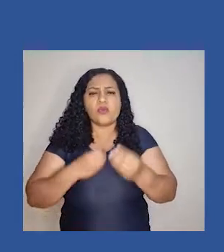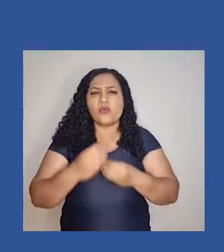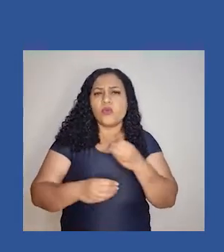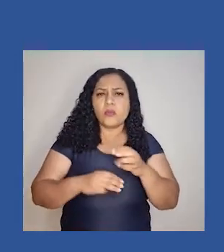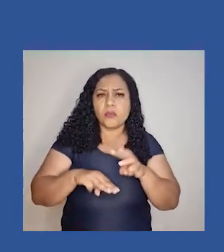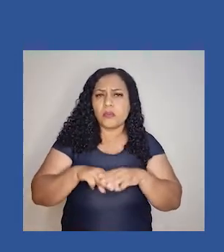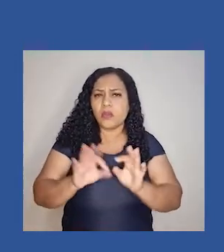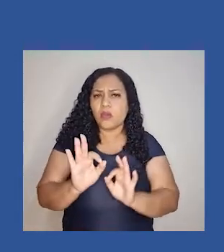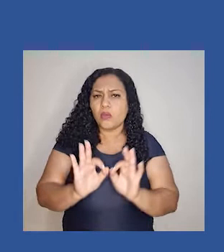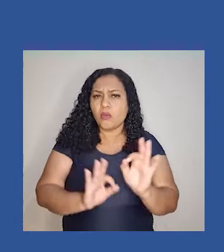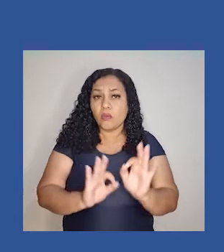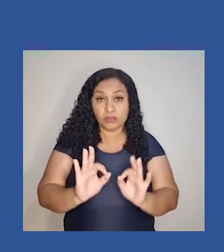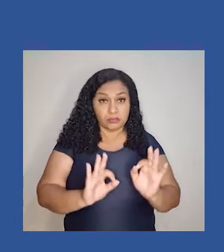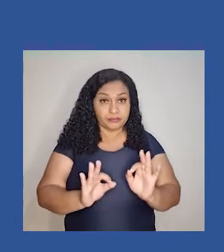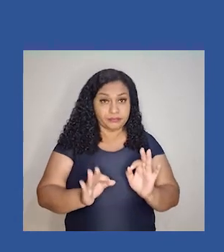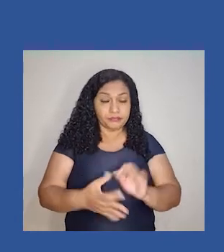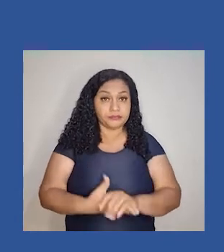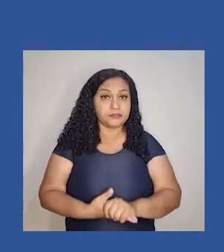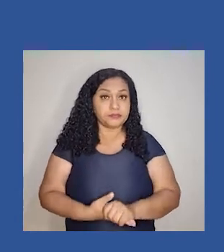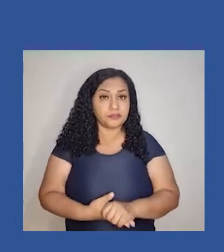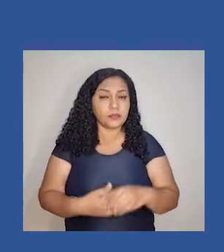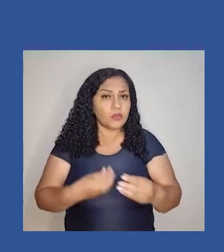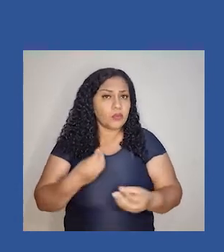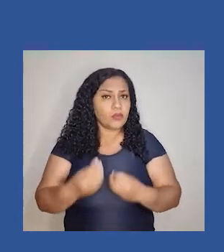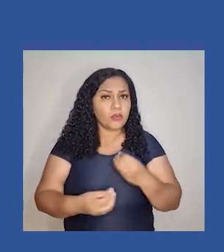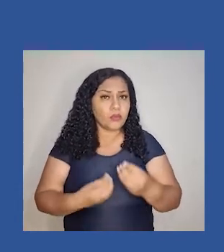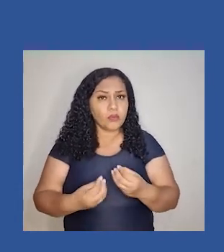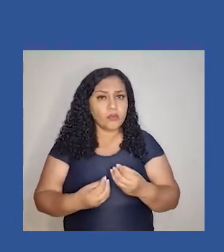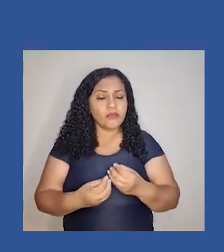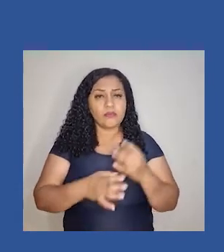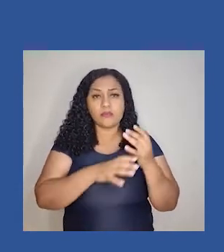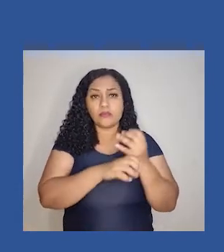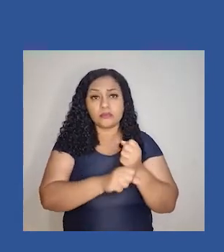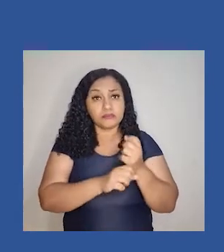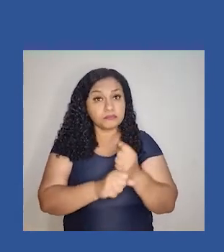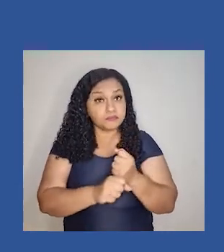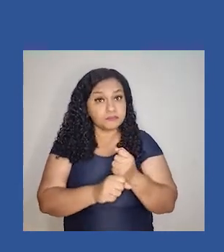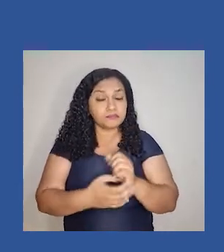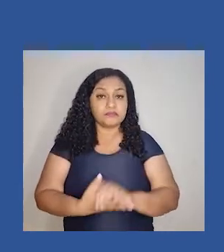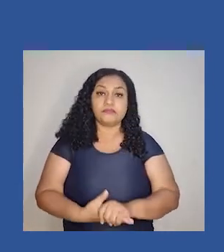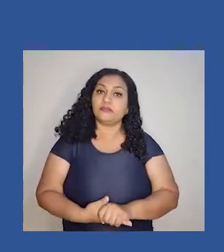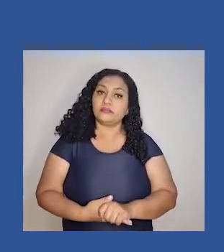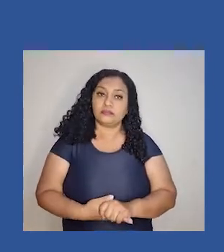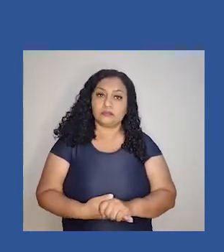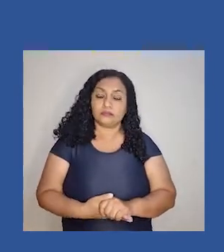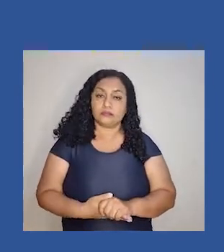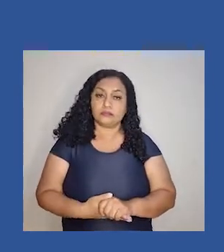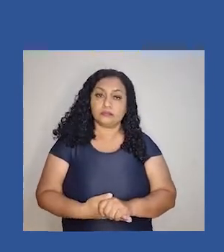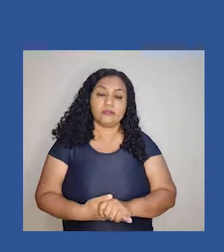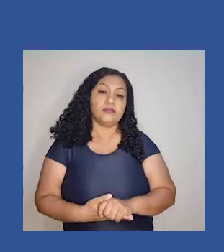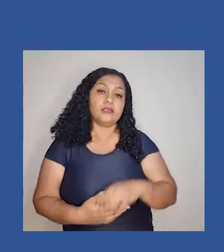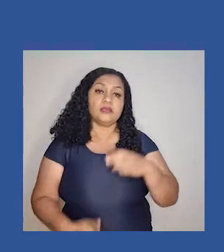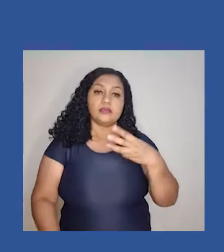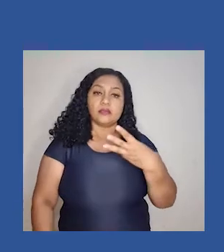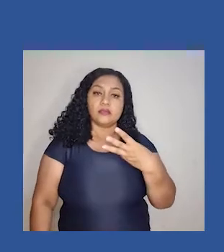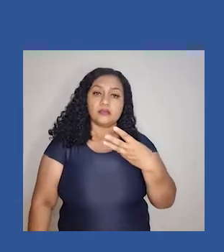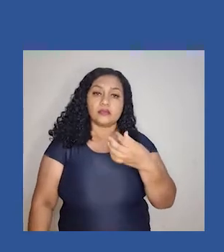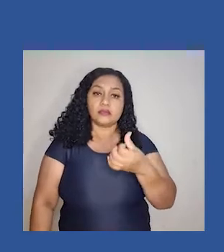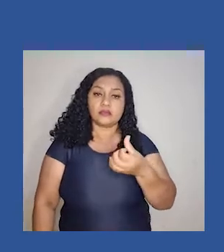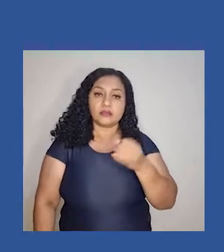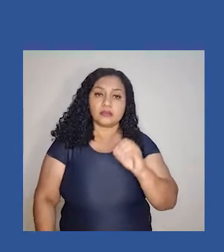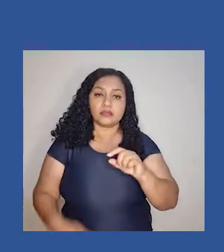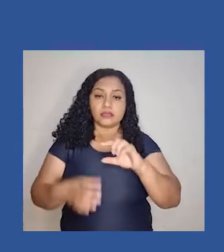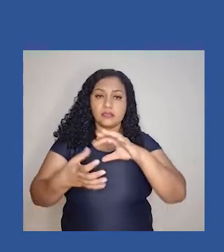em cada fuso Então como que eu fuso foi matematicamente projetado Então pessoal como que foi feito esse cálculo